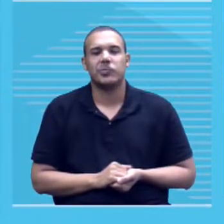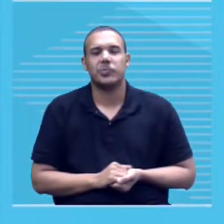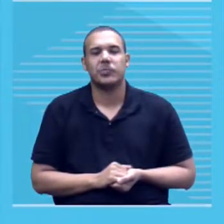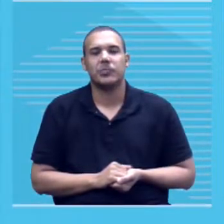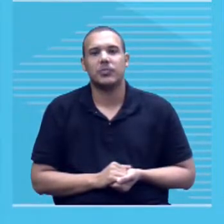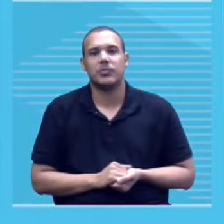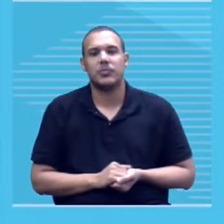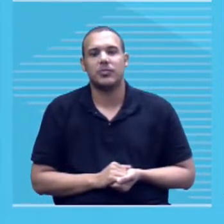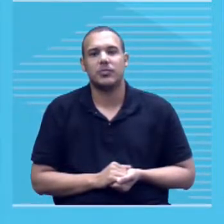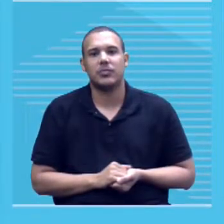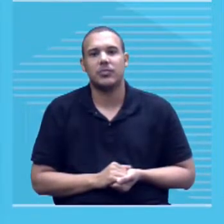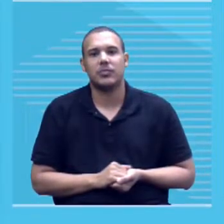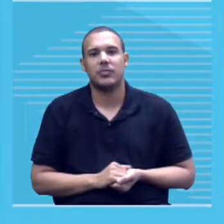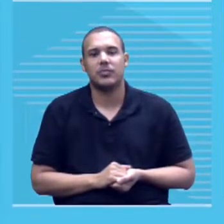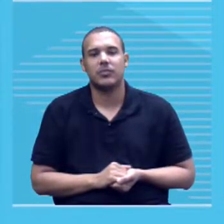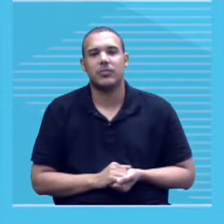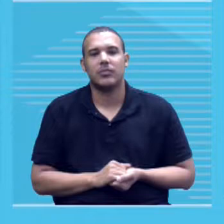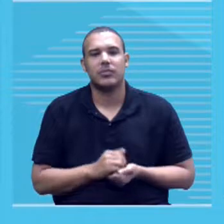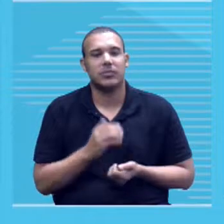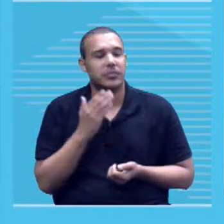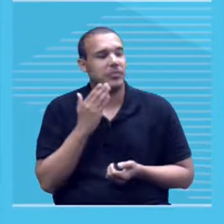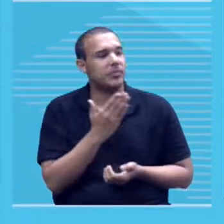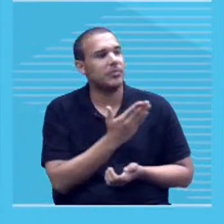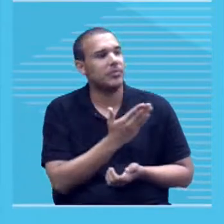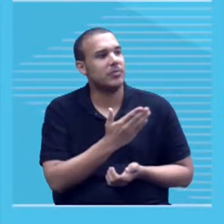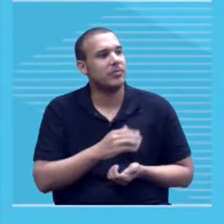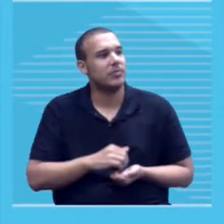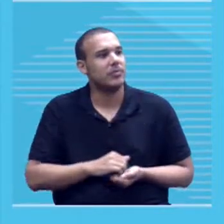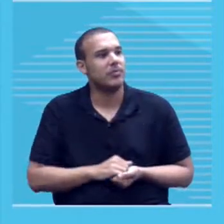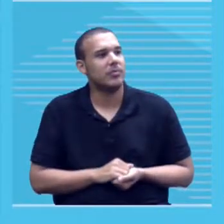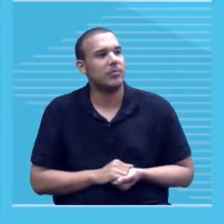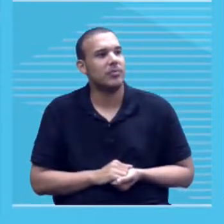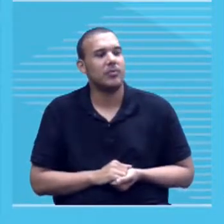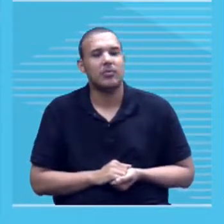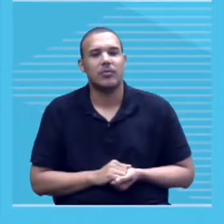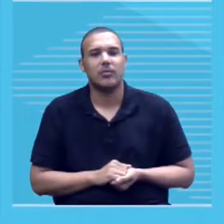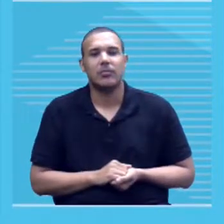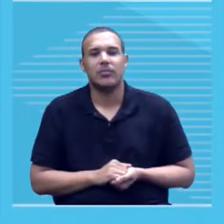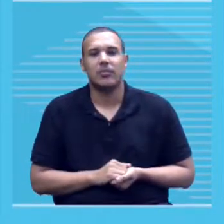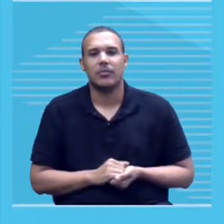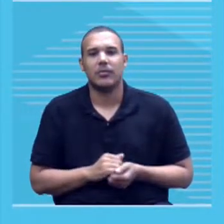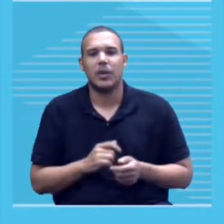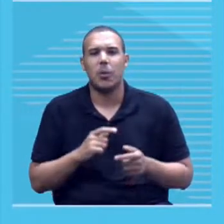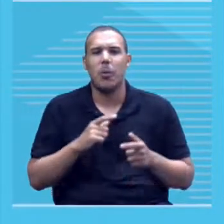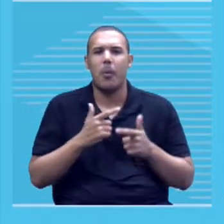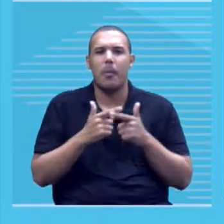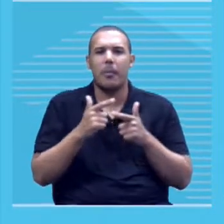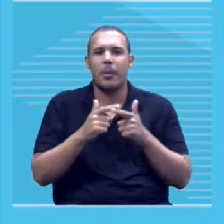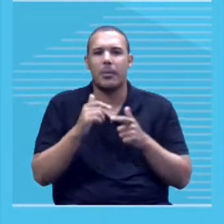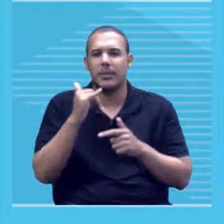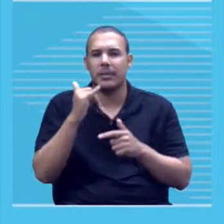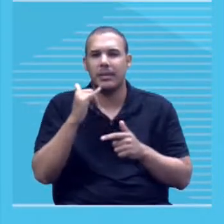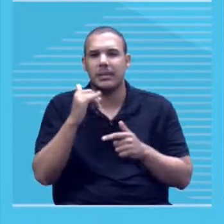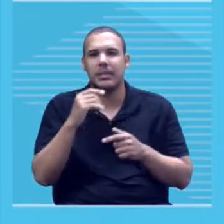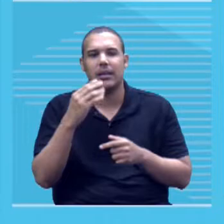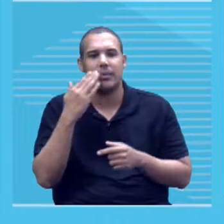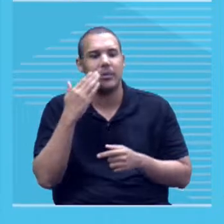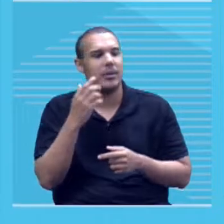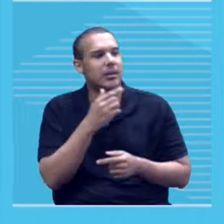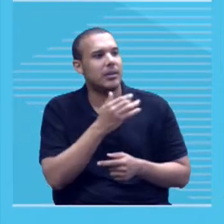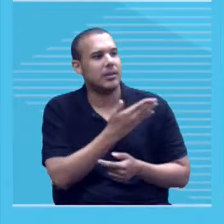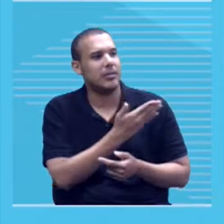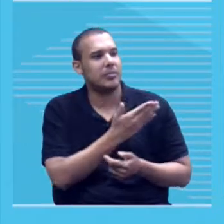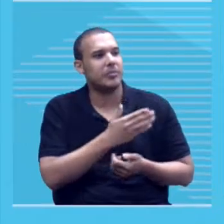Beleza, nossa questão fala o seguinte. 1. Quando ocorre um curto-circuito em uma instalação elétrica, como na figura, a